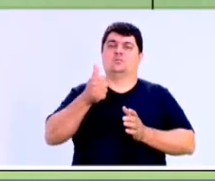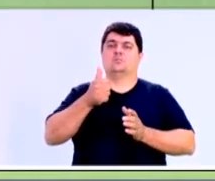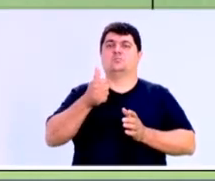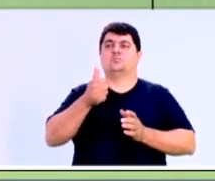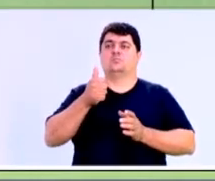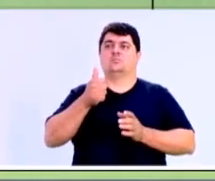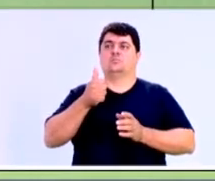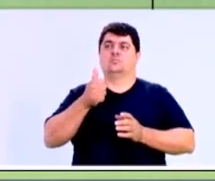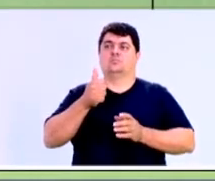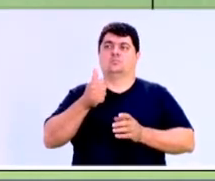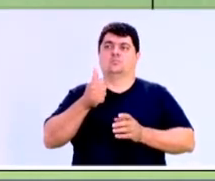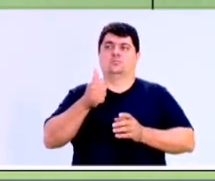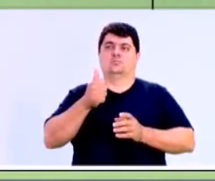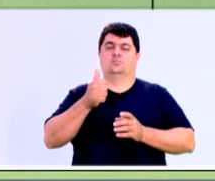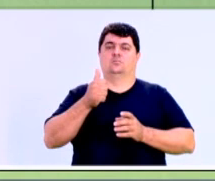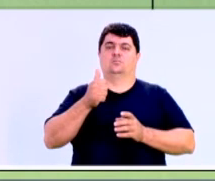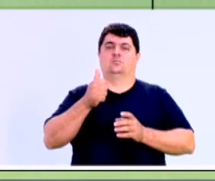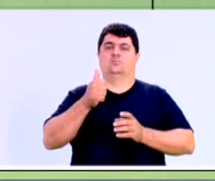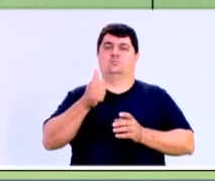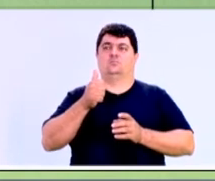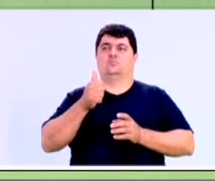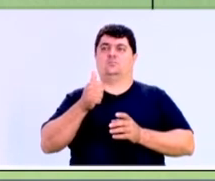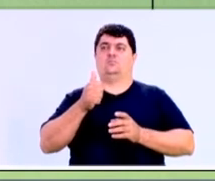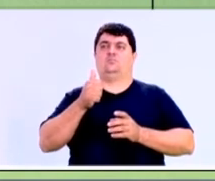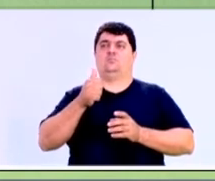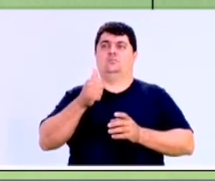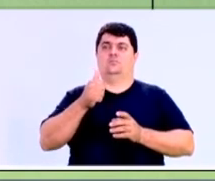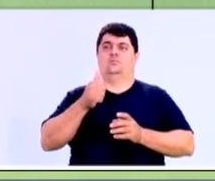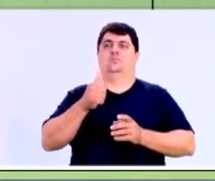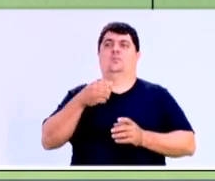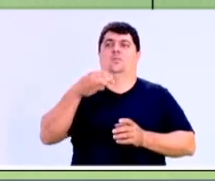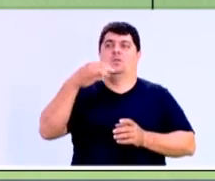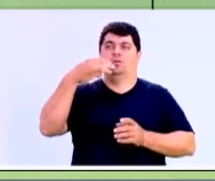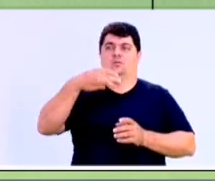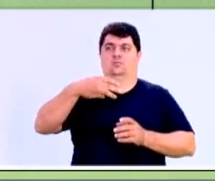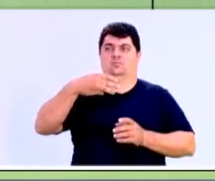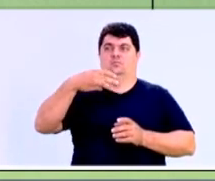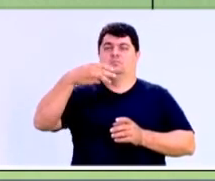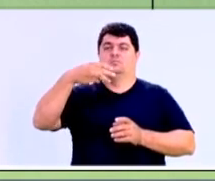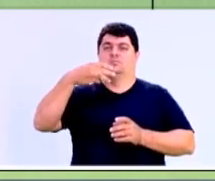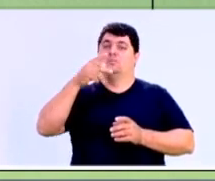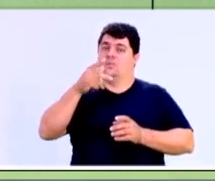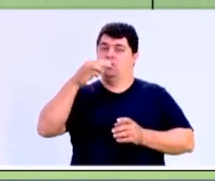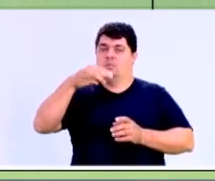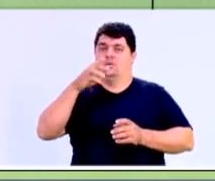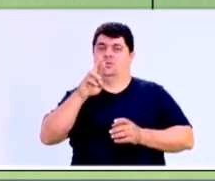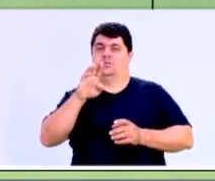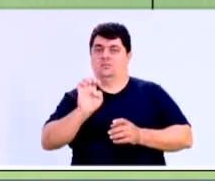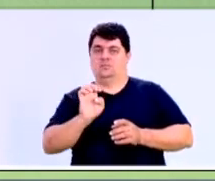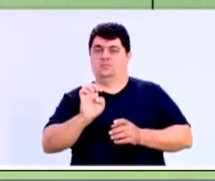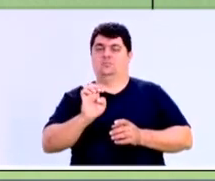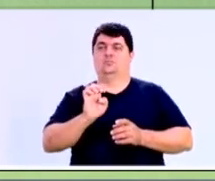fazer? Vamos fazer o cálculo do prazo médio do